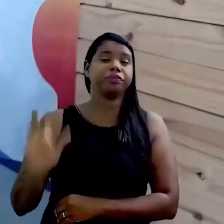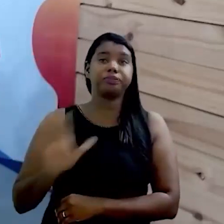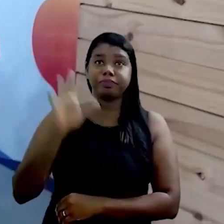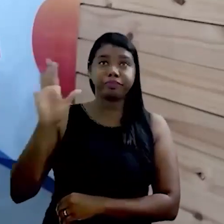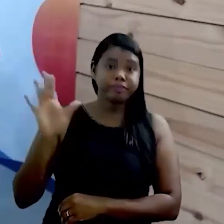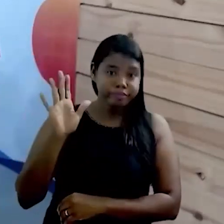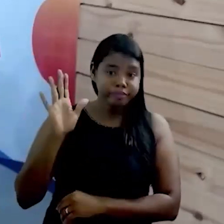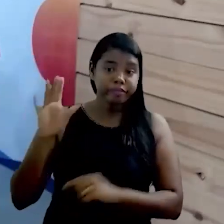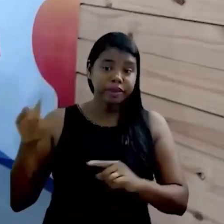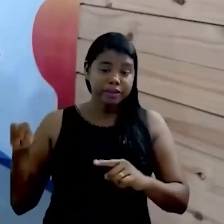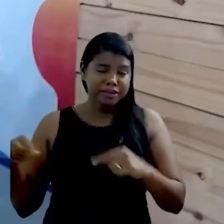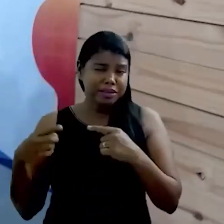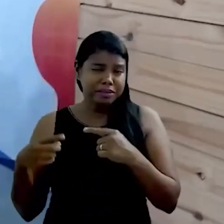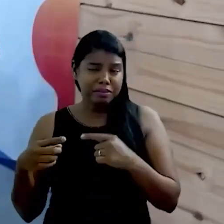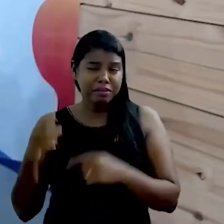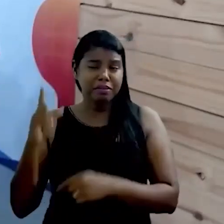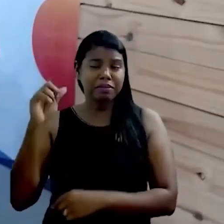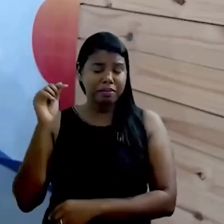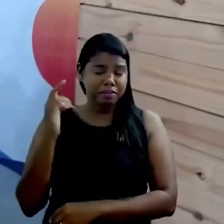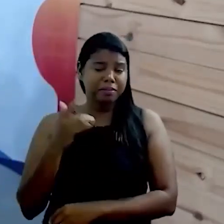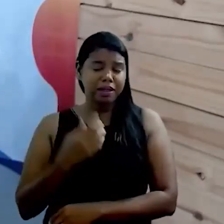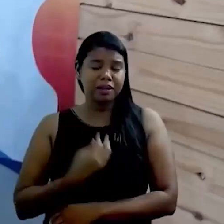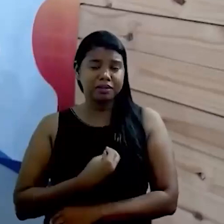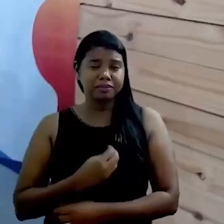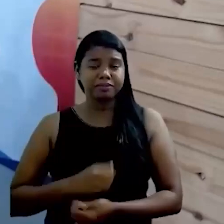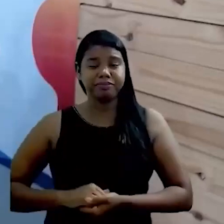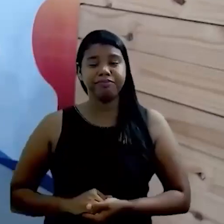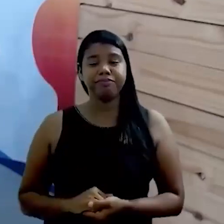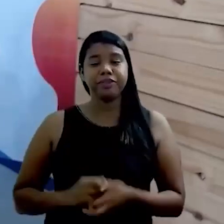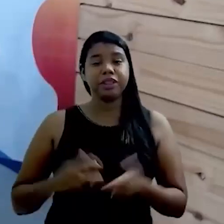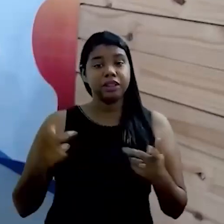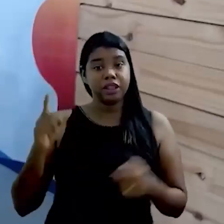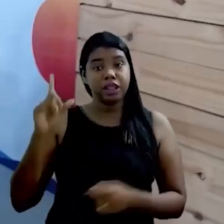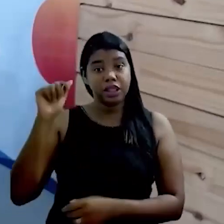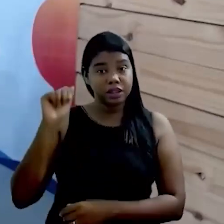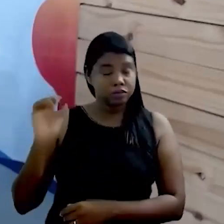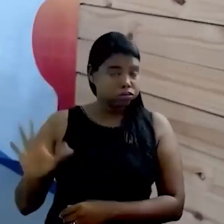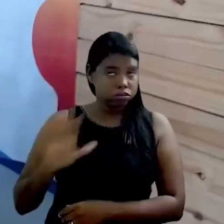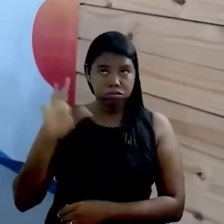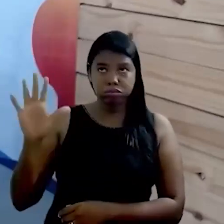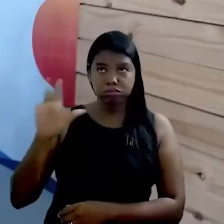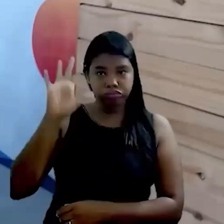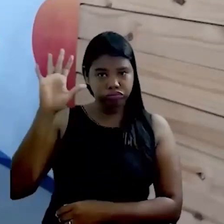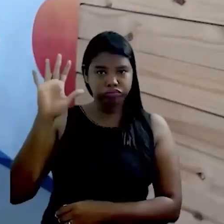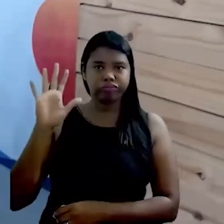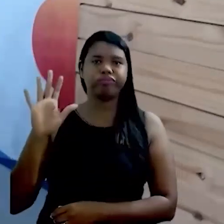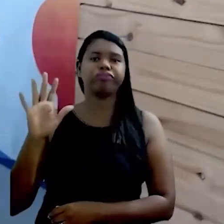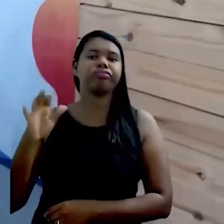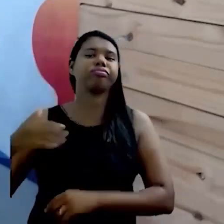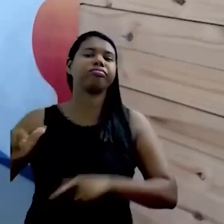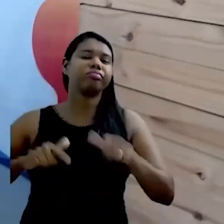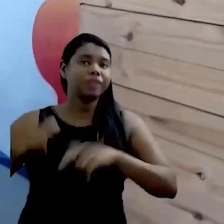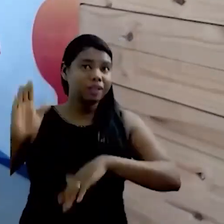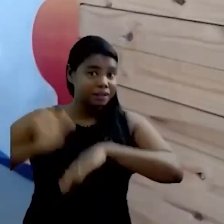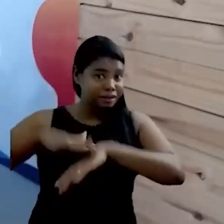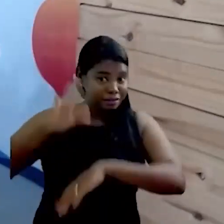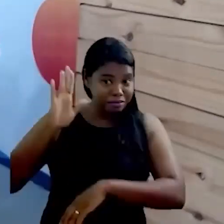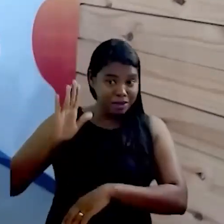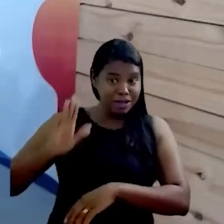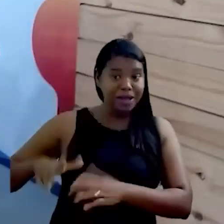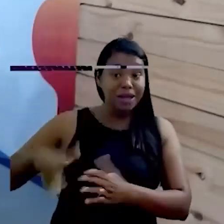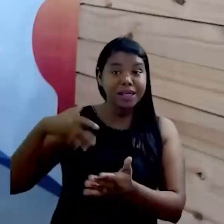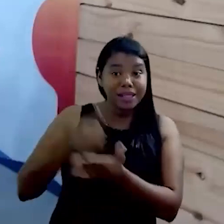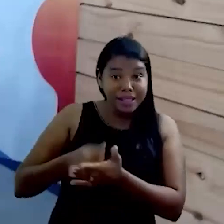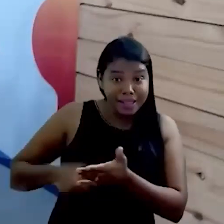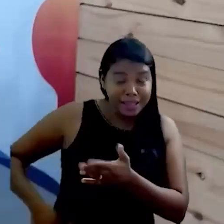isso impacta no consumo da gente. Verdade. Todo mundo sabe que as coisas estão muito caras. Isso é impacto da inflação. A gente trabalha mais, gasta